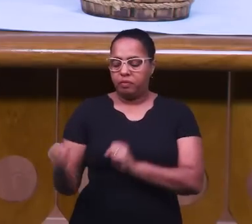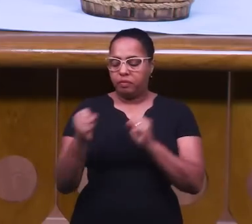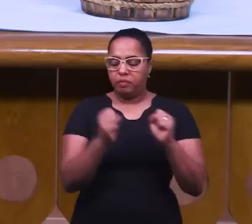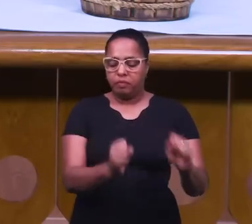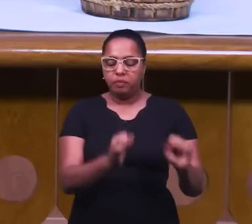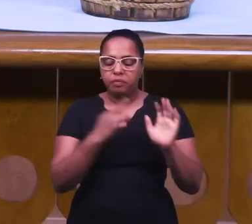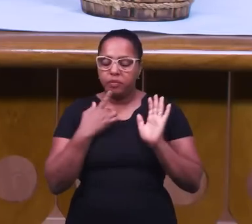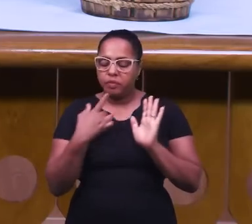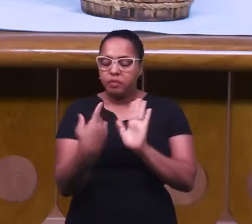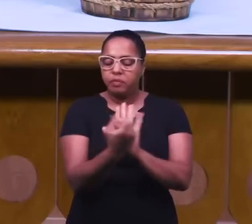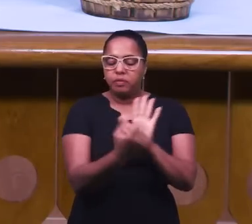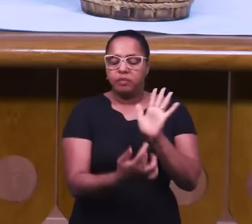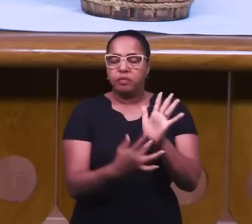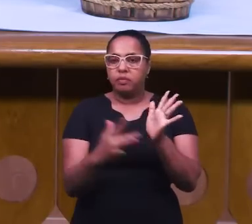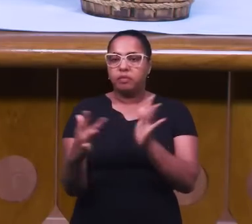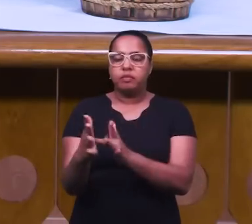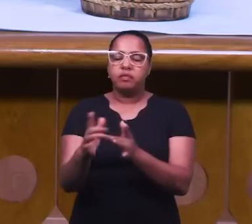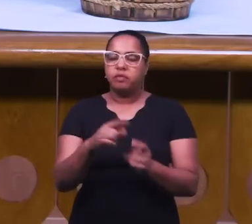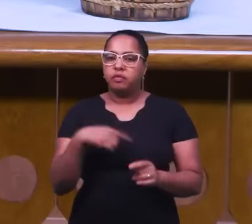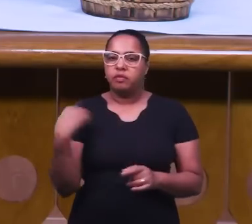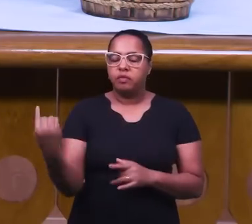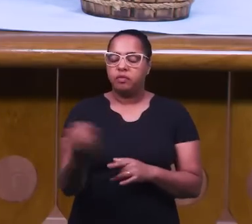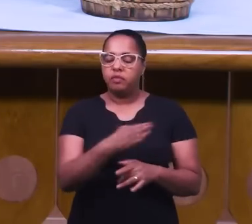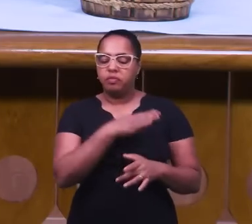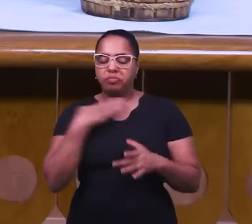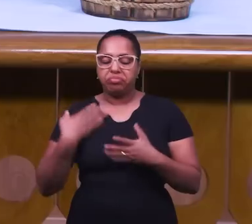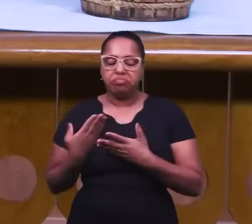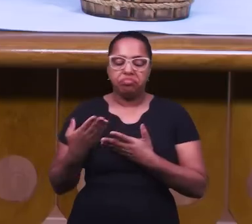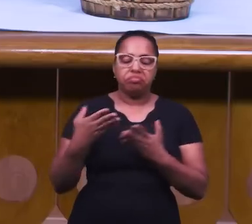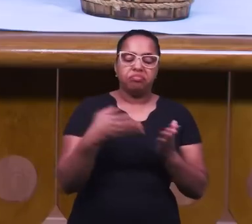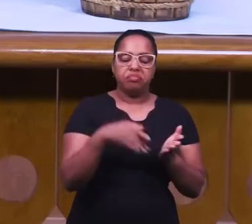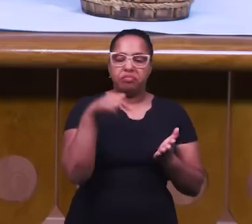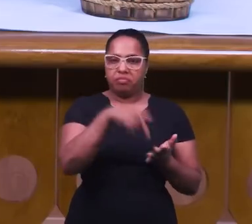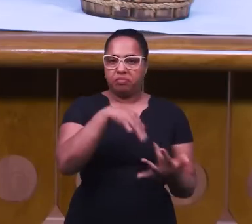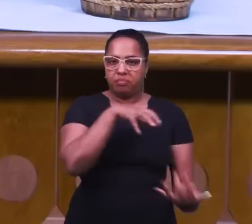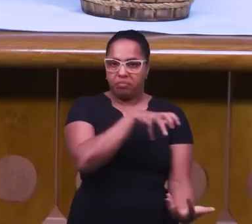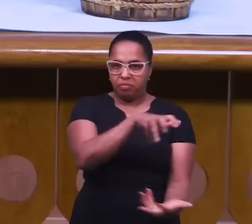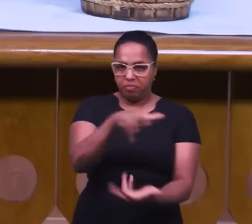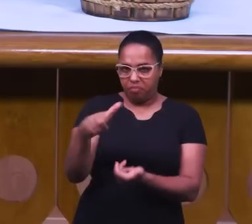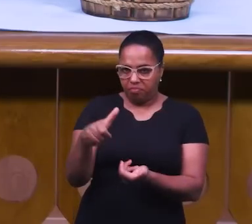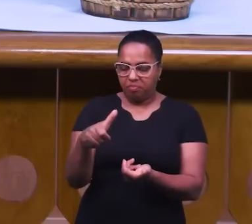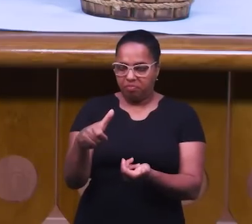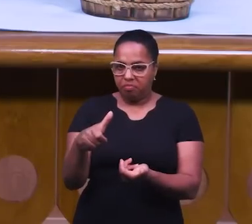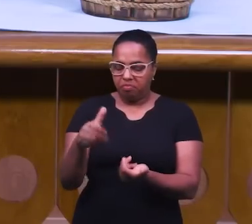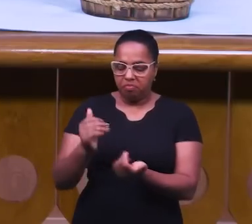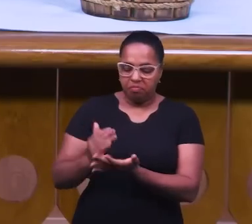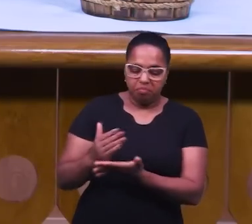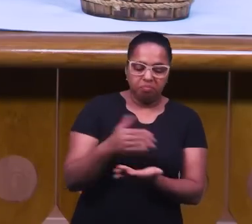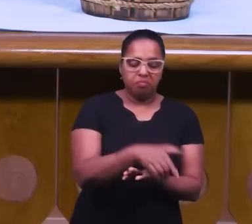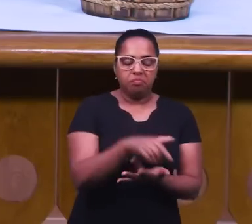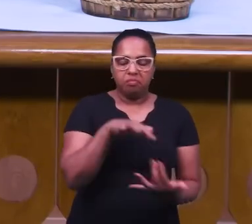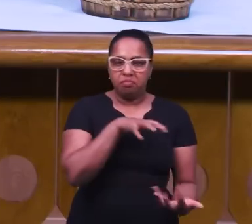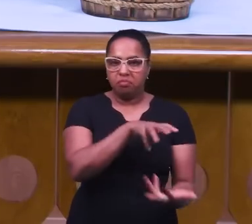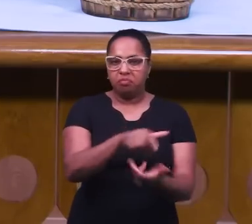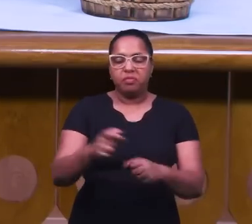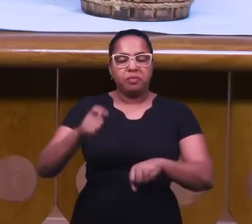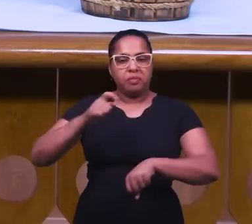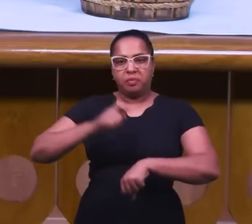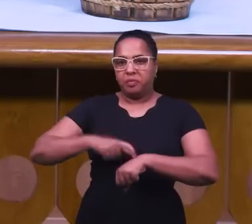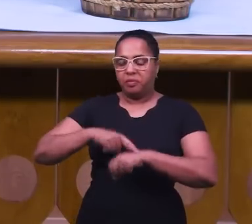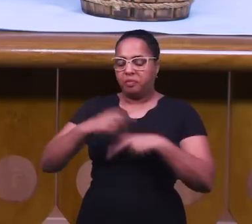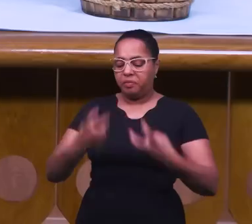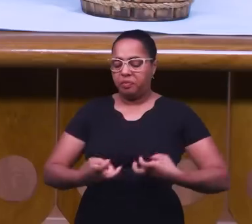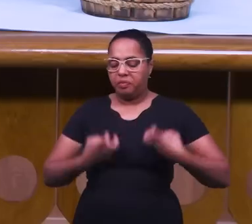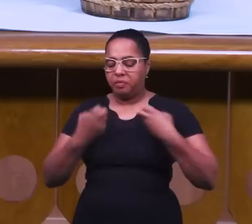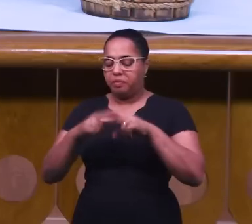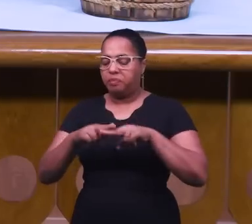poder do sangue de Jesus, nós então morremos para esta vida aqui. É morte para esta vida aqui, quando nós clamamos